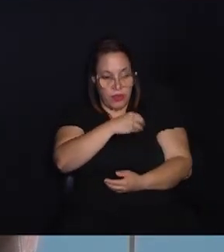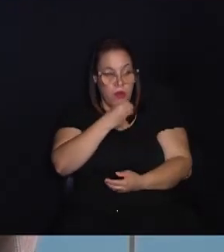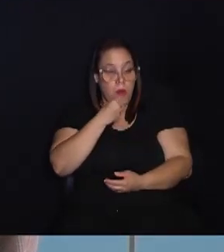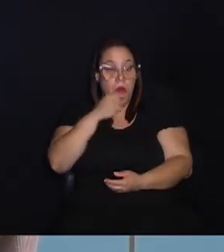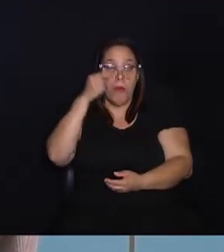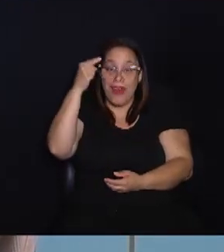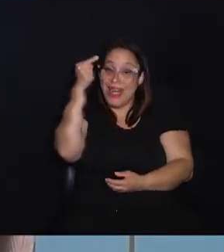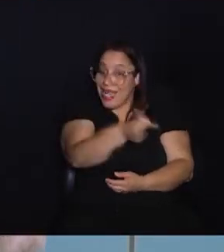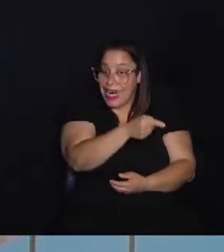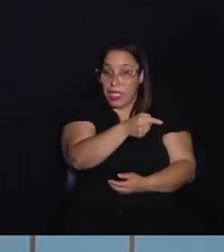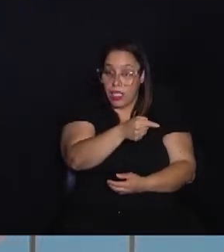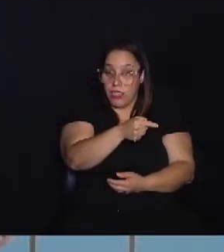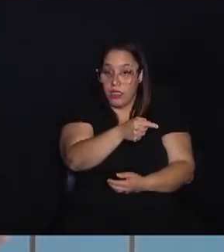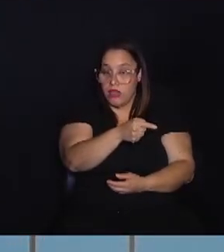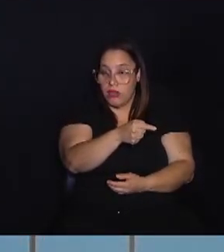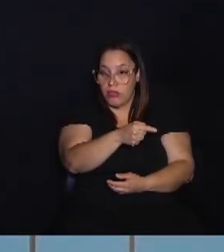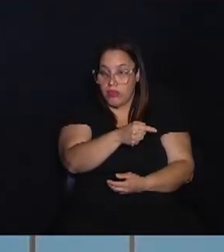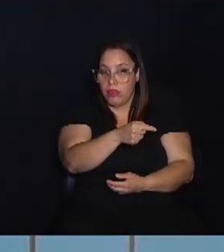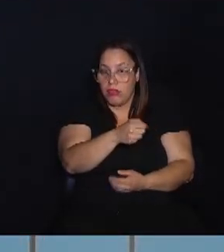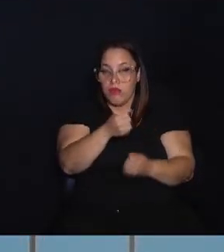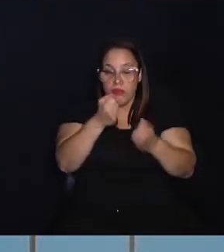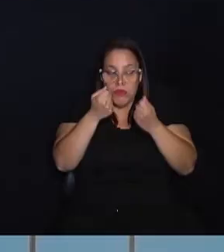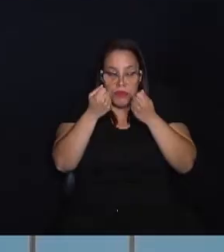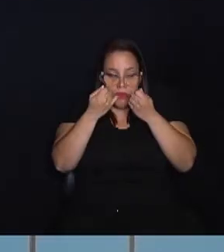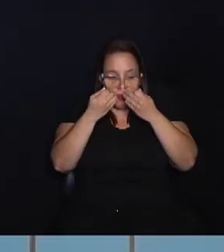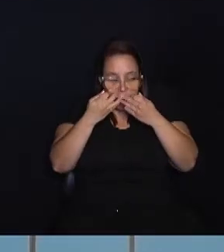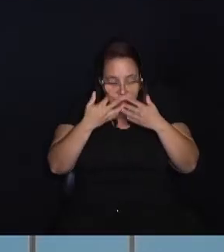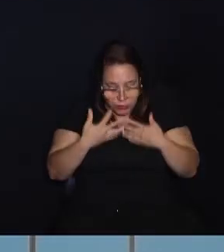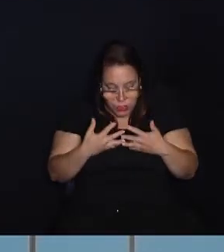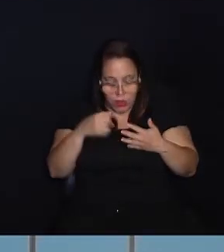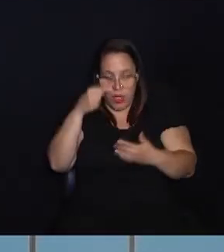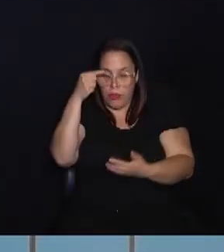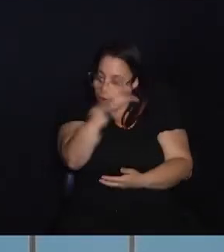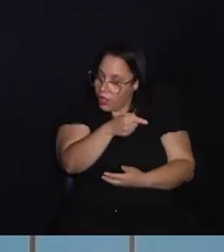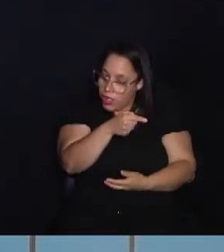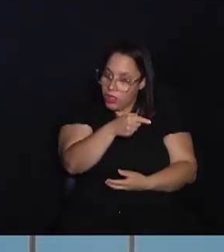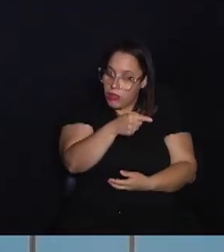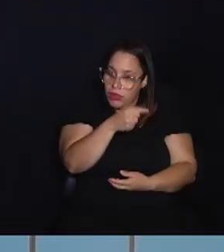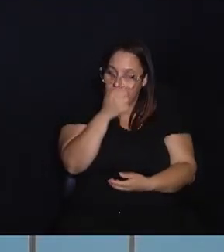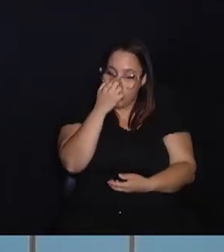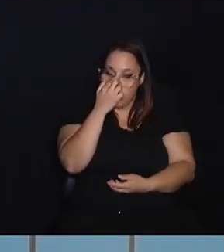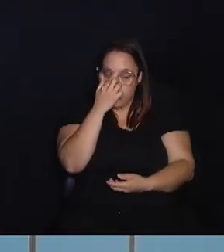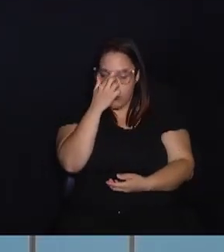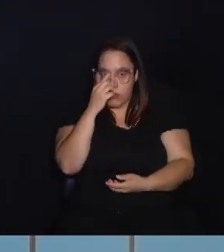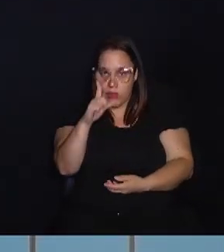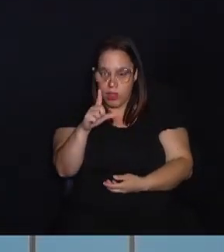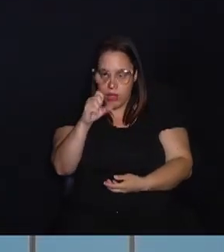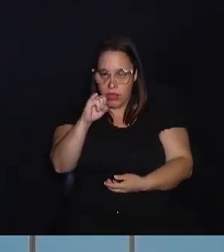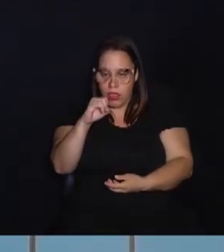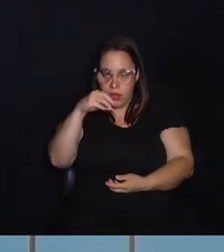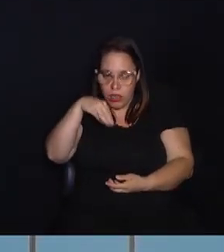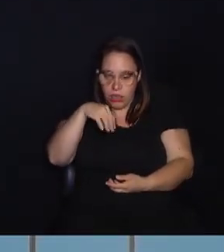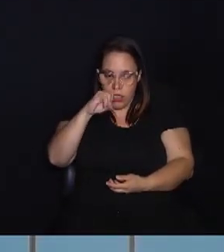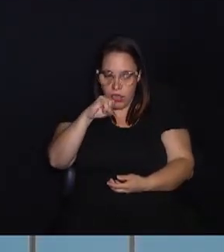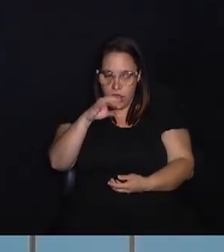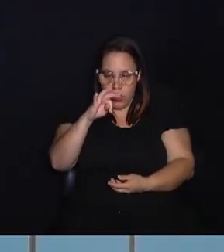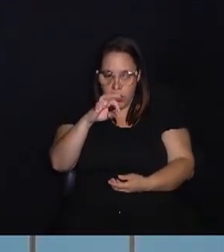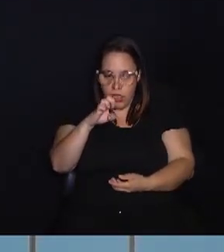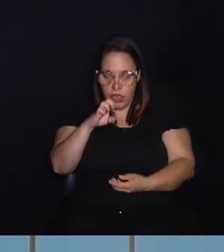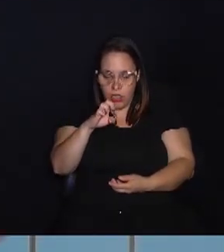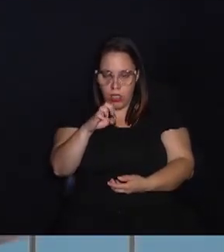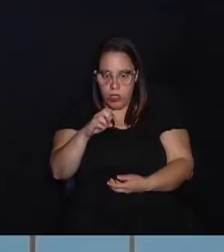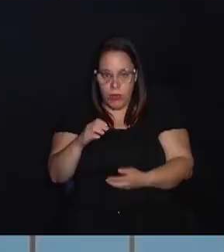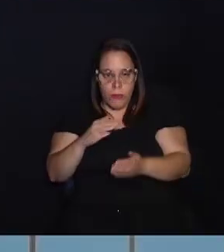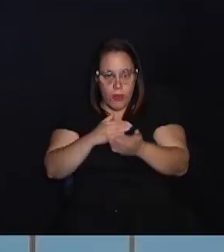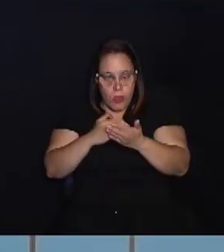ele. E explicar isso para ele. Né? E dando os limites e falando, olha, se eu ultrapassar esse limite vai ser ruim